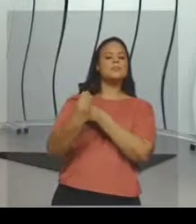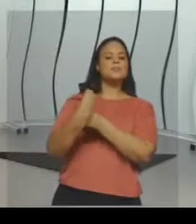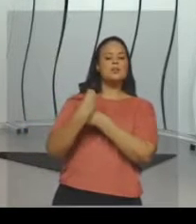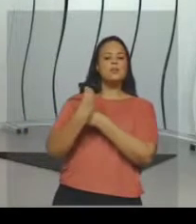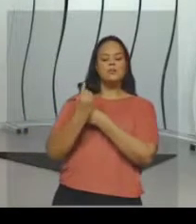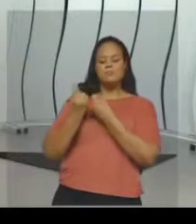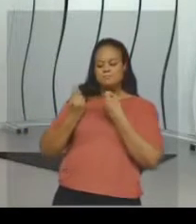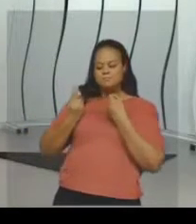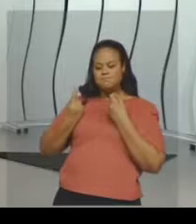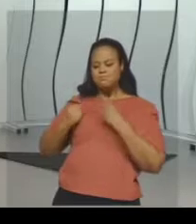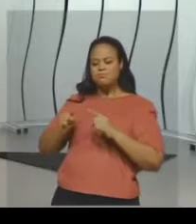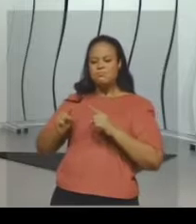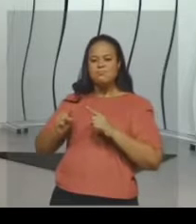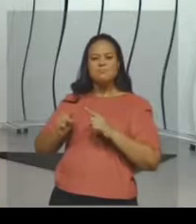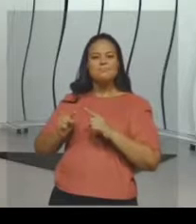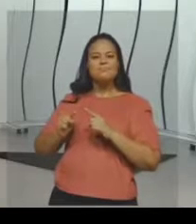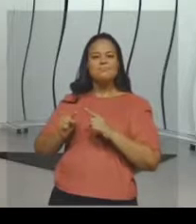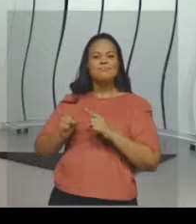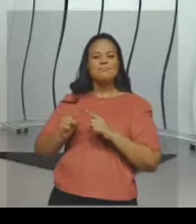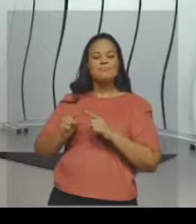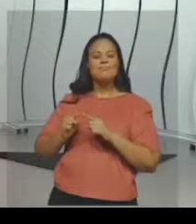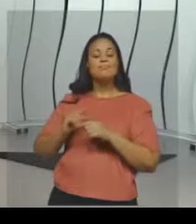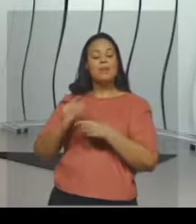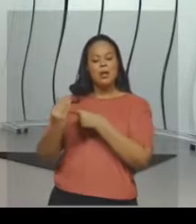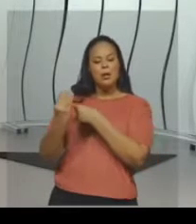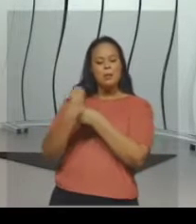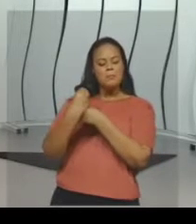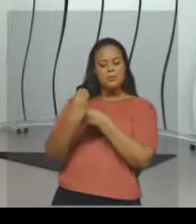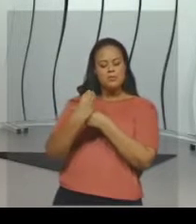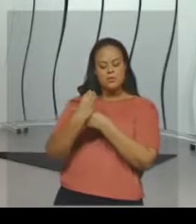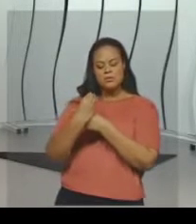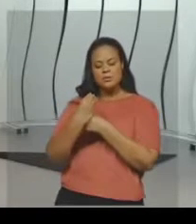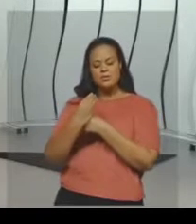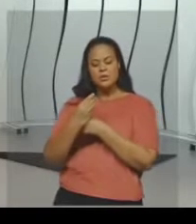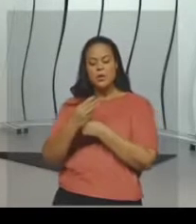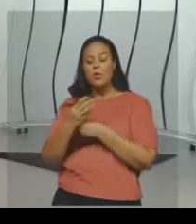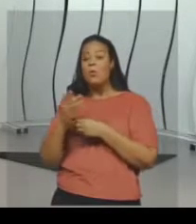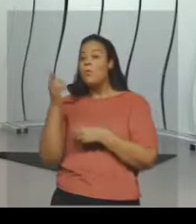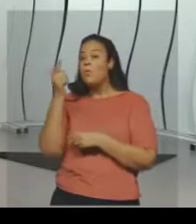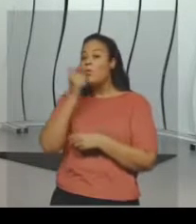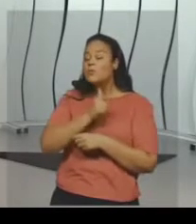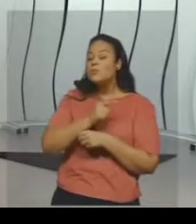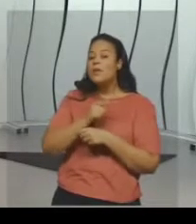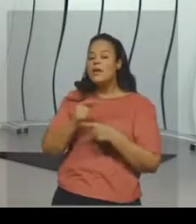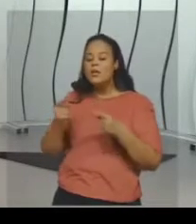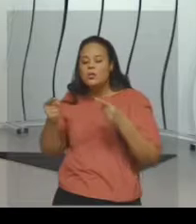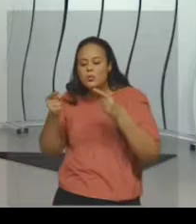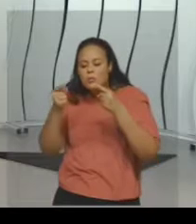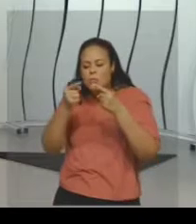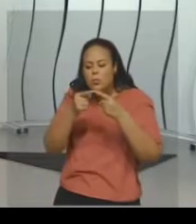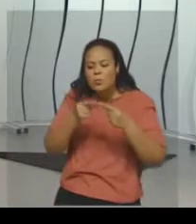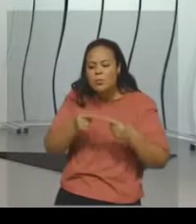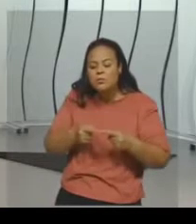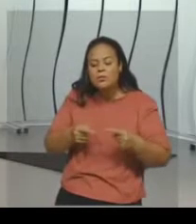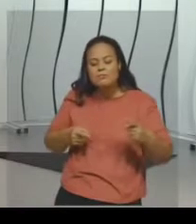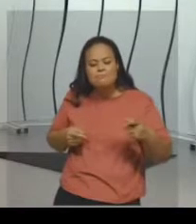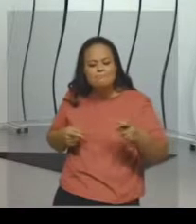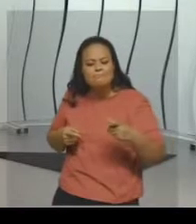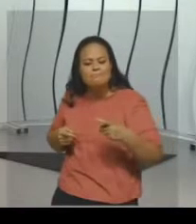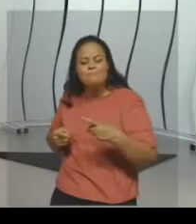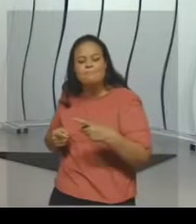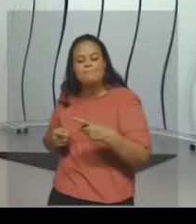defender, mas sem dúvida os anticorpos, eles são capazes de se ligar nas bactérias e facilitar que as